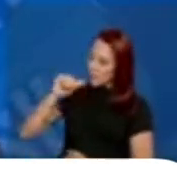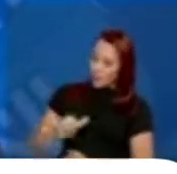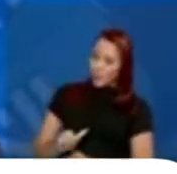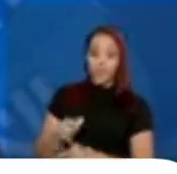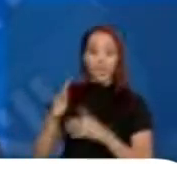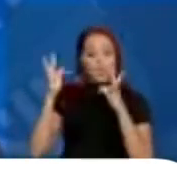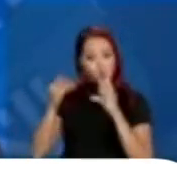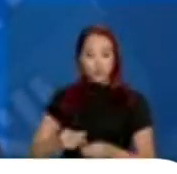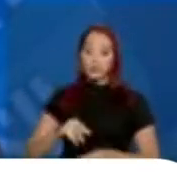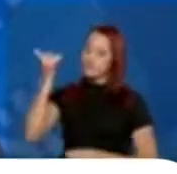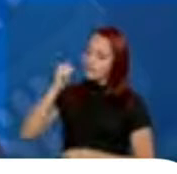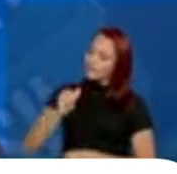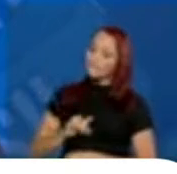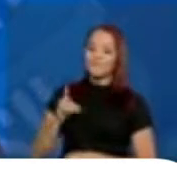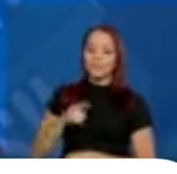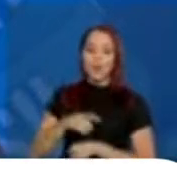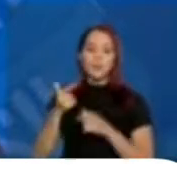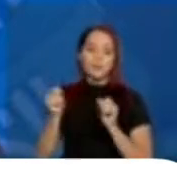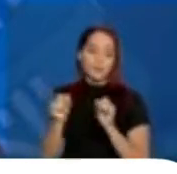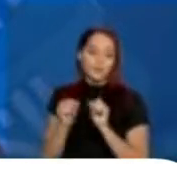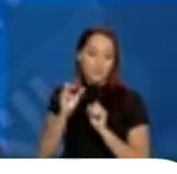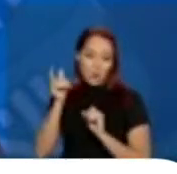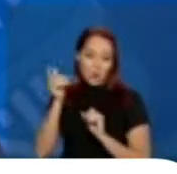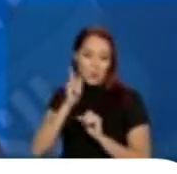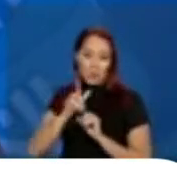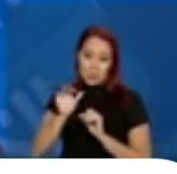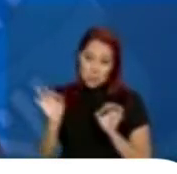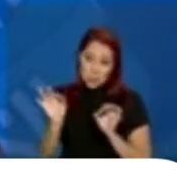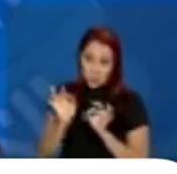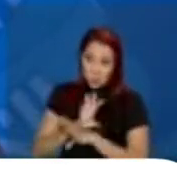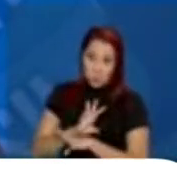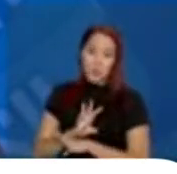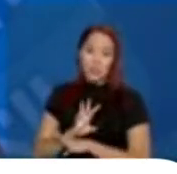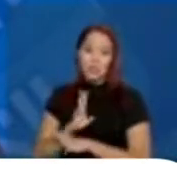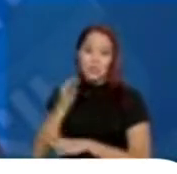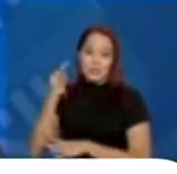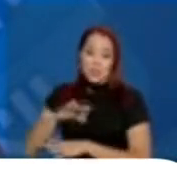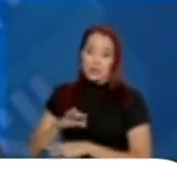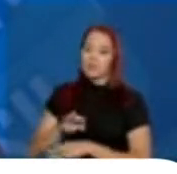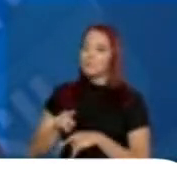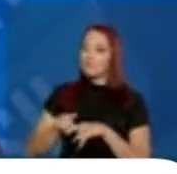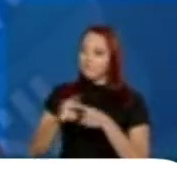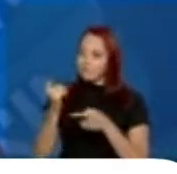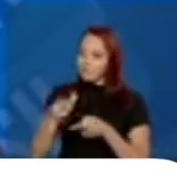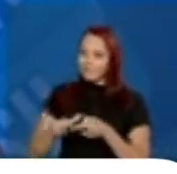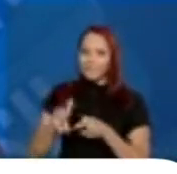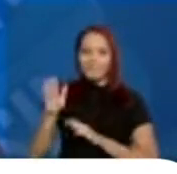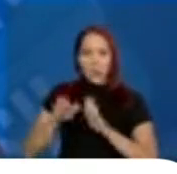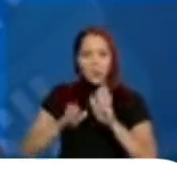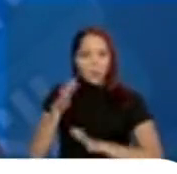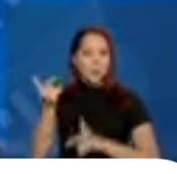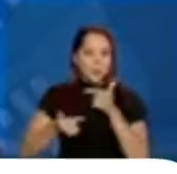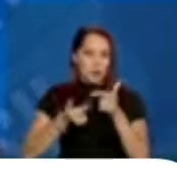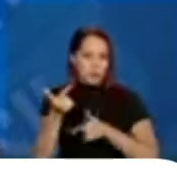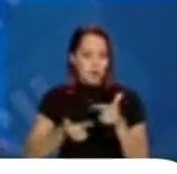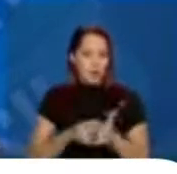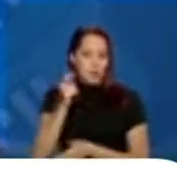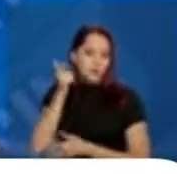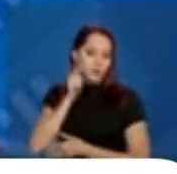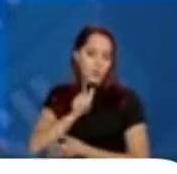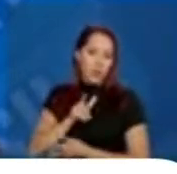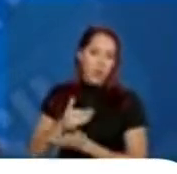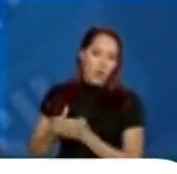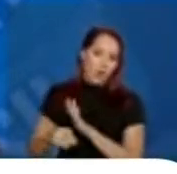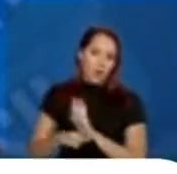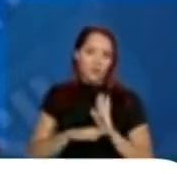gente avalia é para ser definido, não é uma coisa definida ainda, mas são algumas iniciativas que de alguma forma poderiam trazer